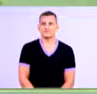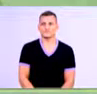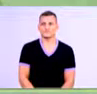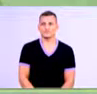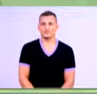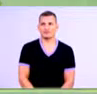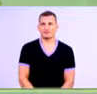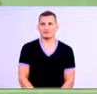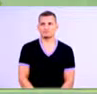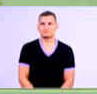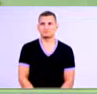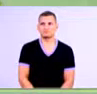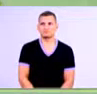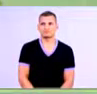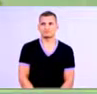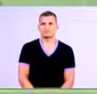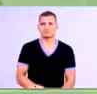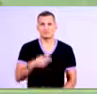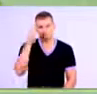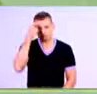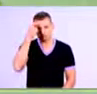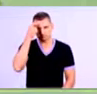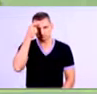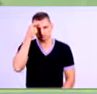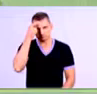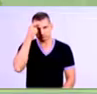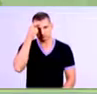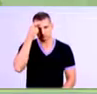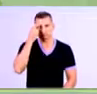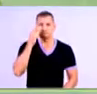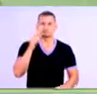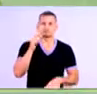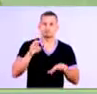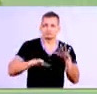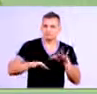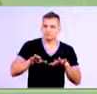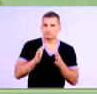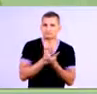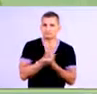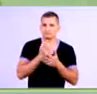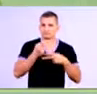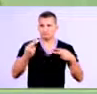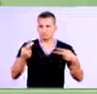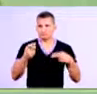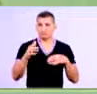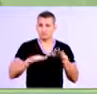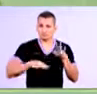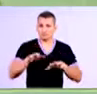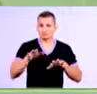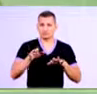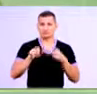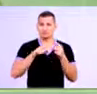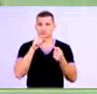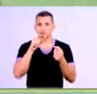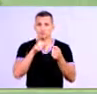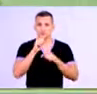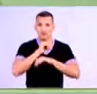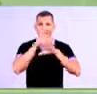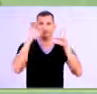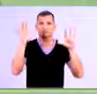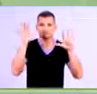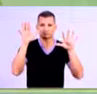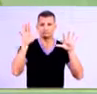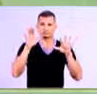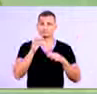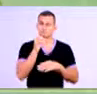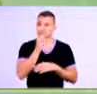a cognição depende de alguns fatores, tá? Depende de objetivos claros e definidos, senão a gente não aprende, a gente